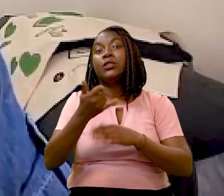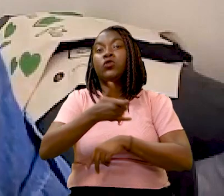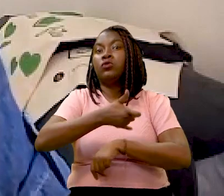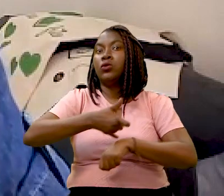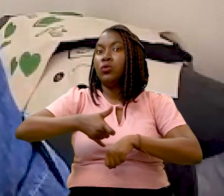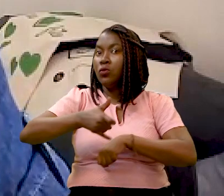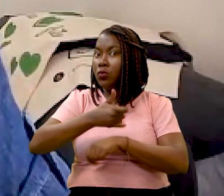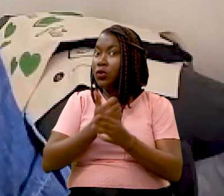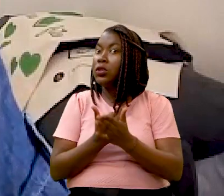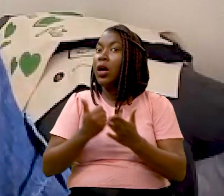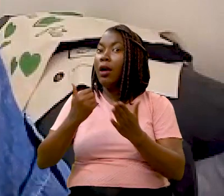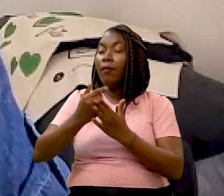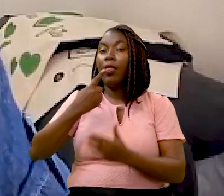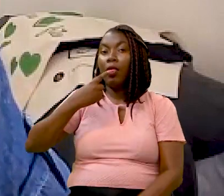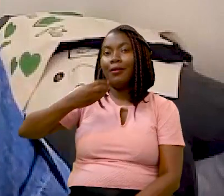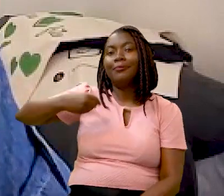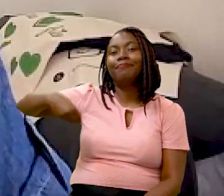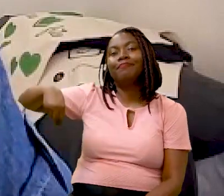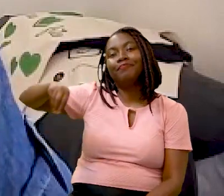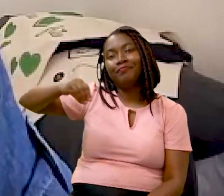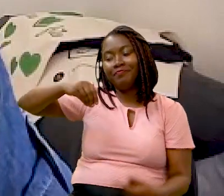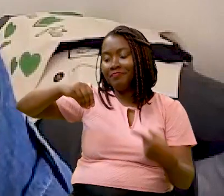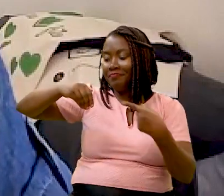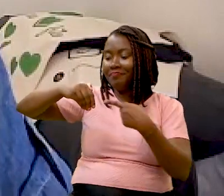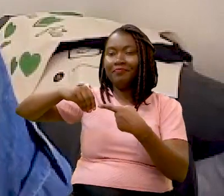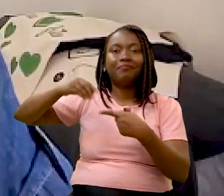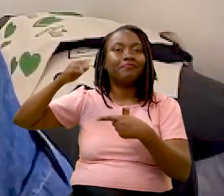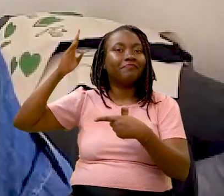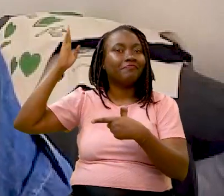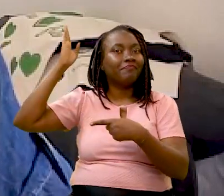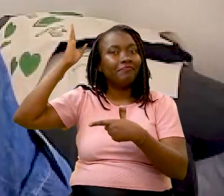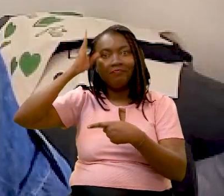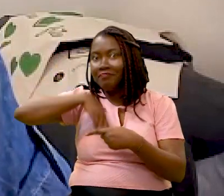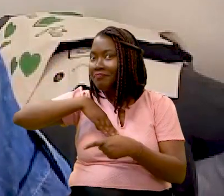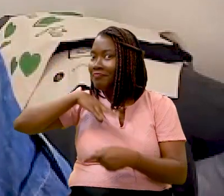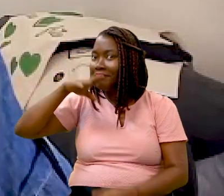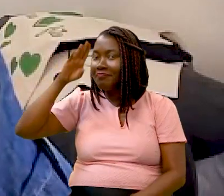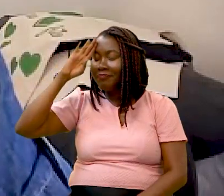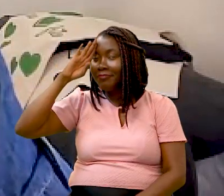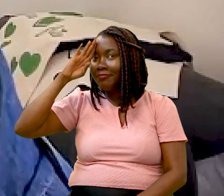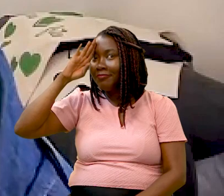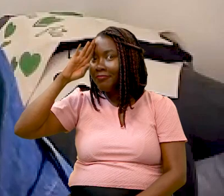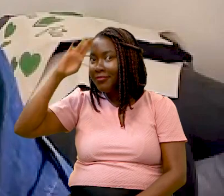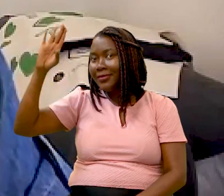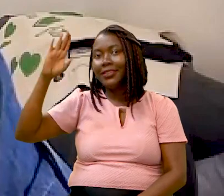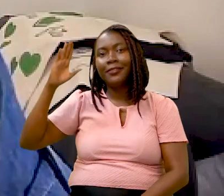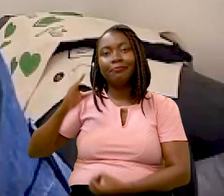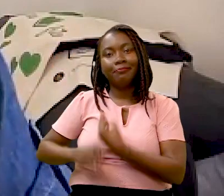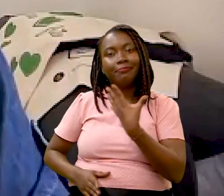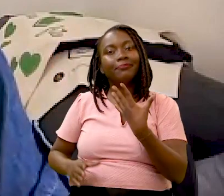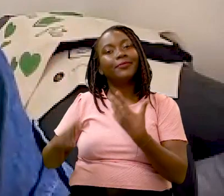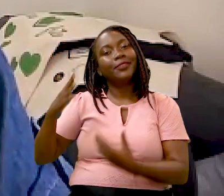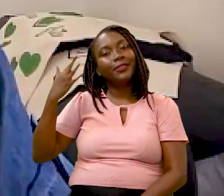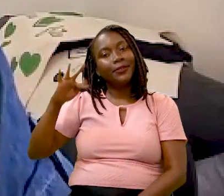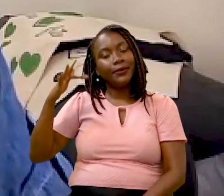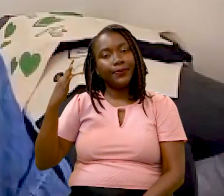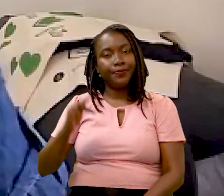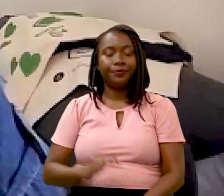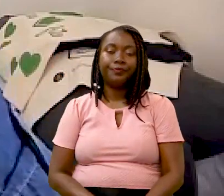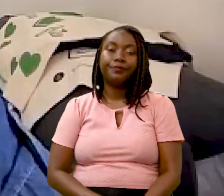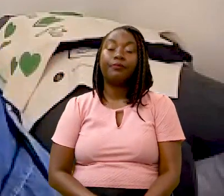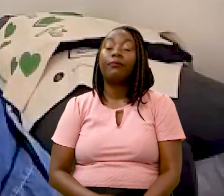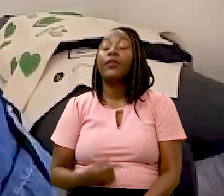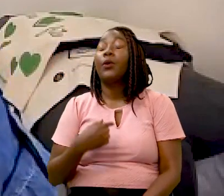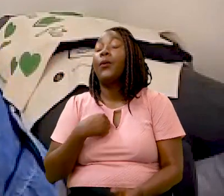e o excesso de sódio serão os grandes vilões, e gatilhos para essa dor. E aí o